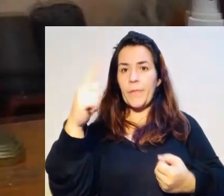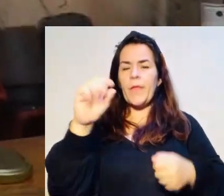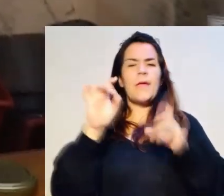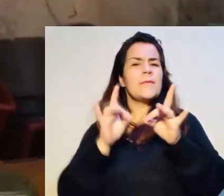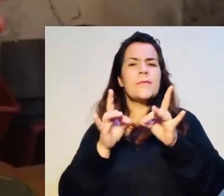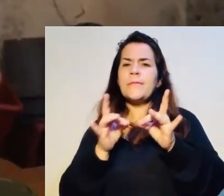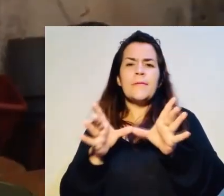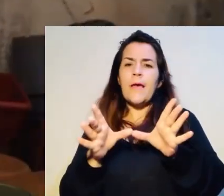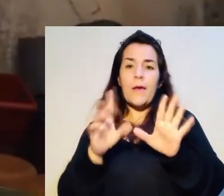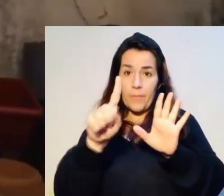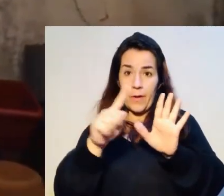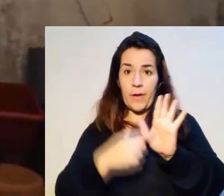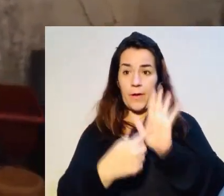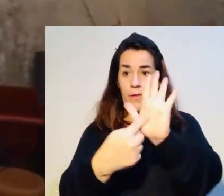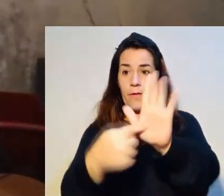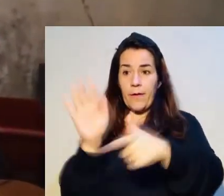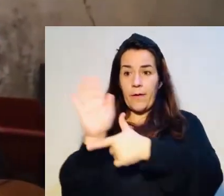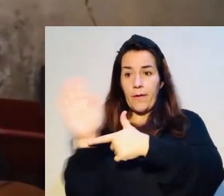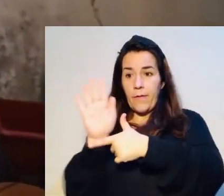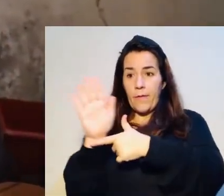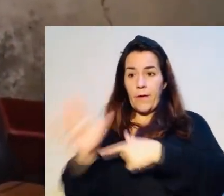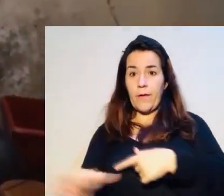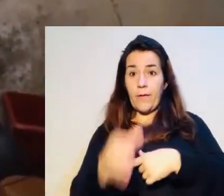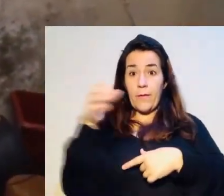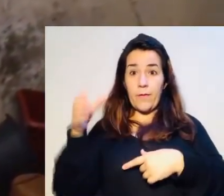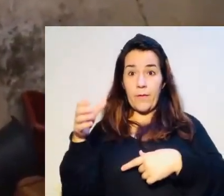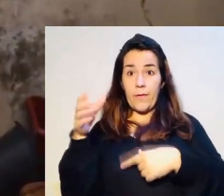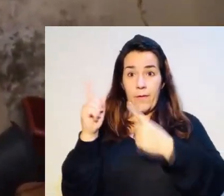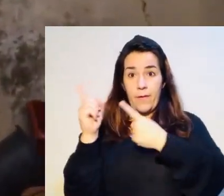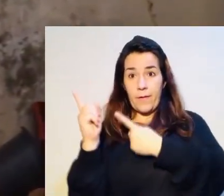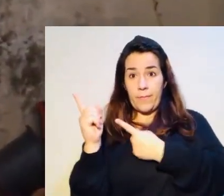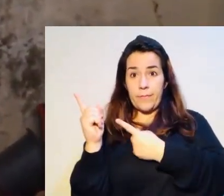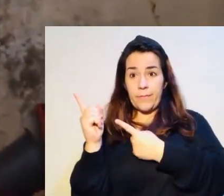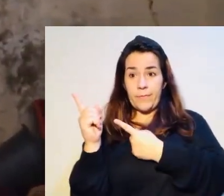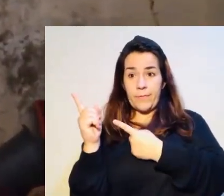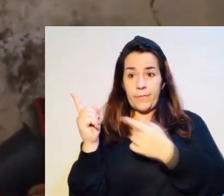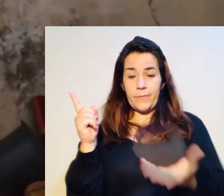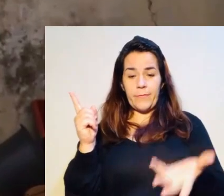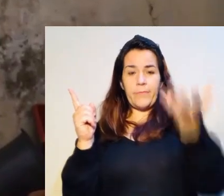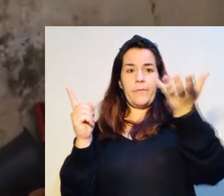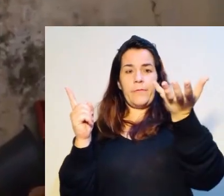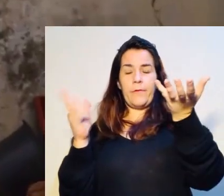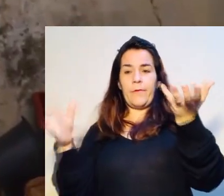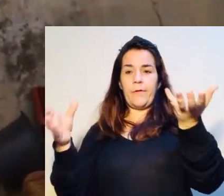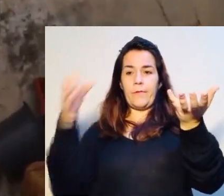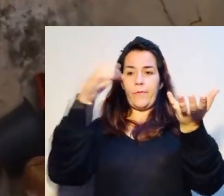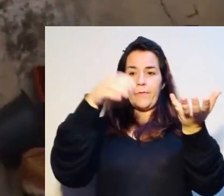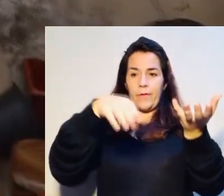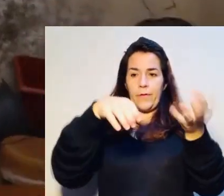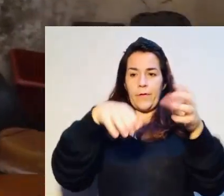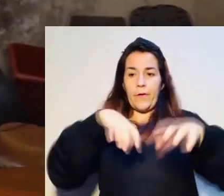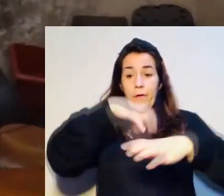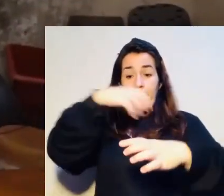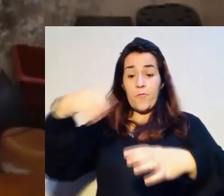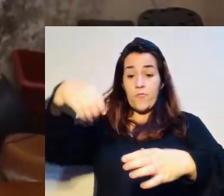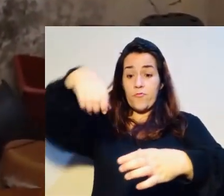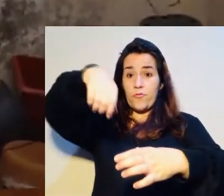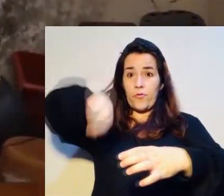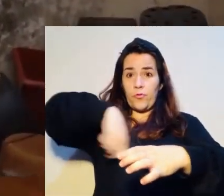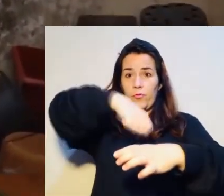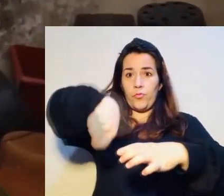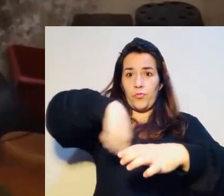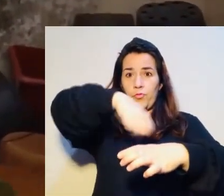E o processo é simples. Erva, frasco limpo, solução. Vou pegar aqui o meu